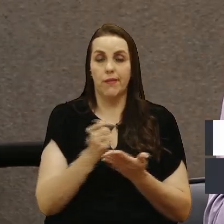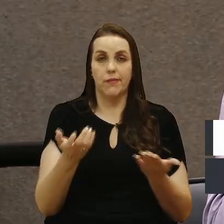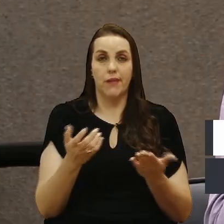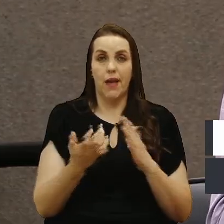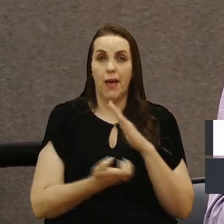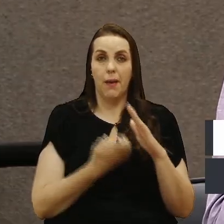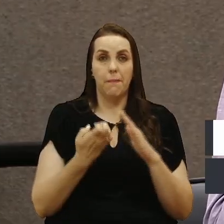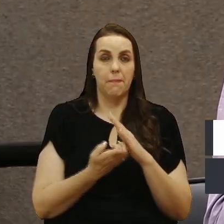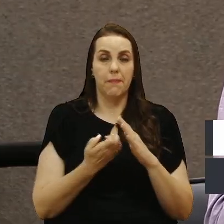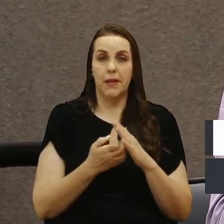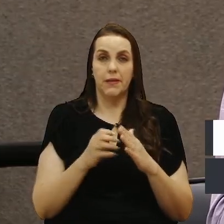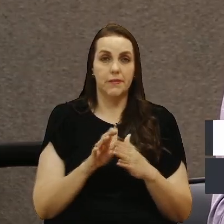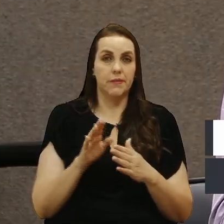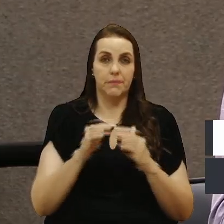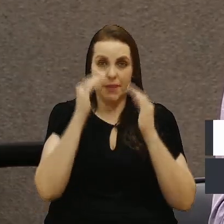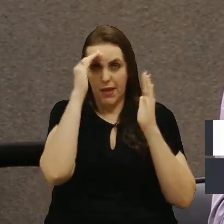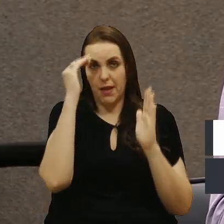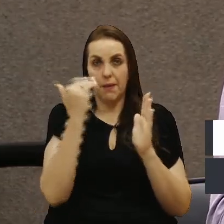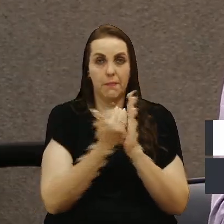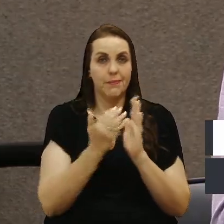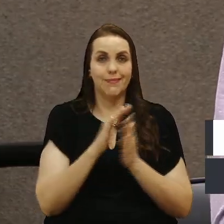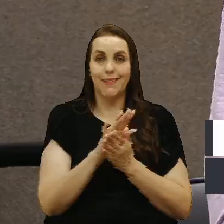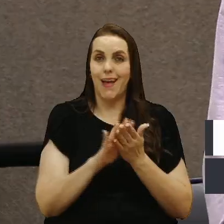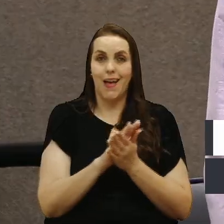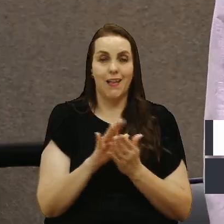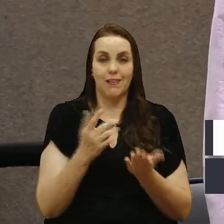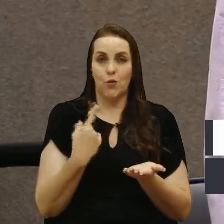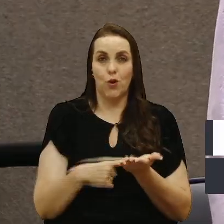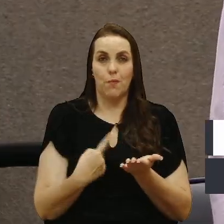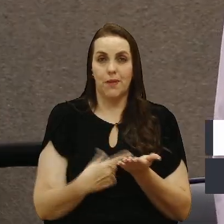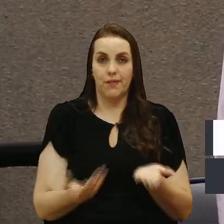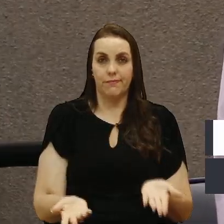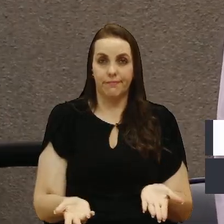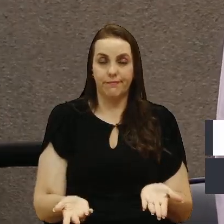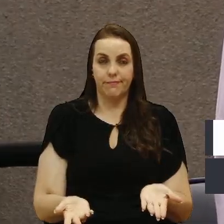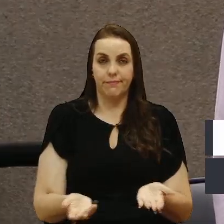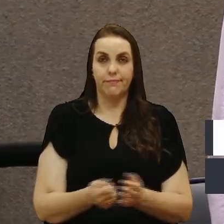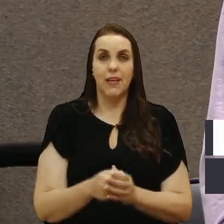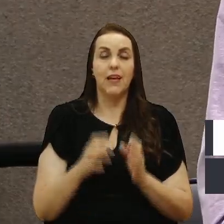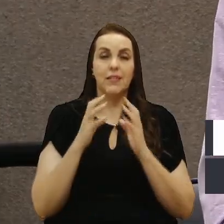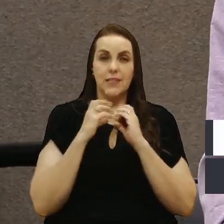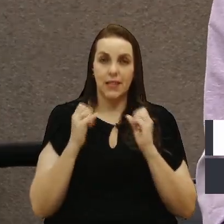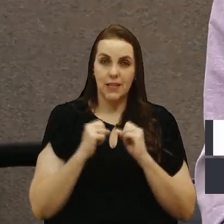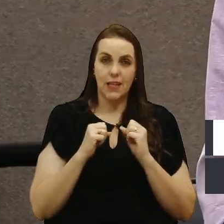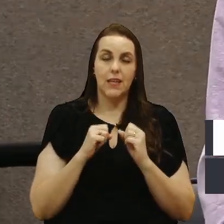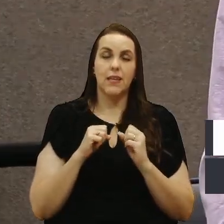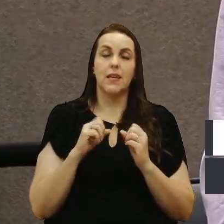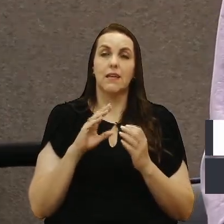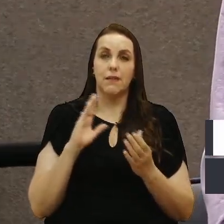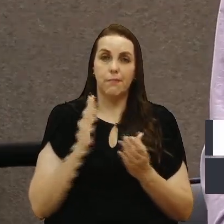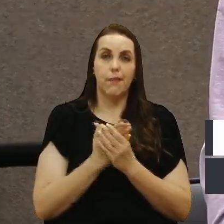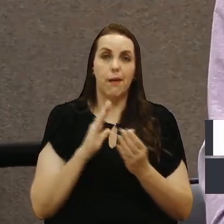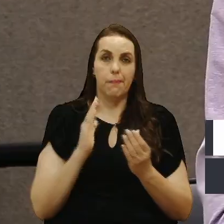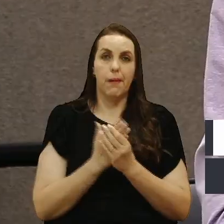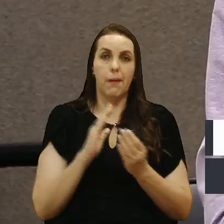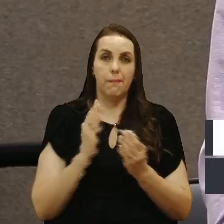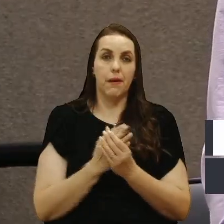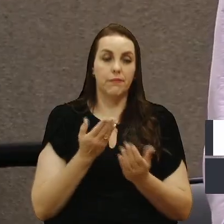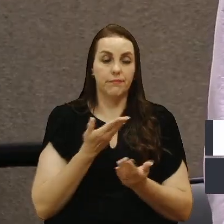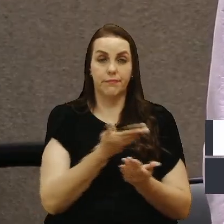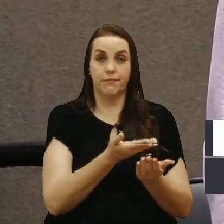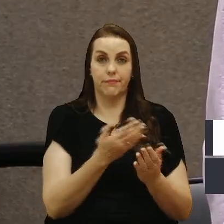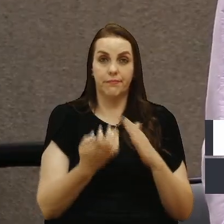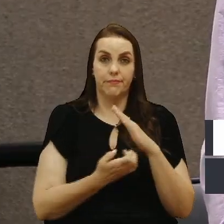falou. A Secretaria de Habitação notificou mais de 20 vezes a empresa, então a gente não tinha o que fazer, a gente deixava